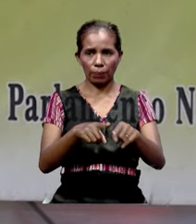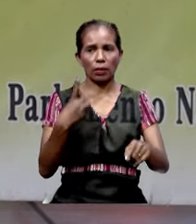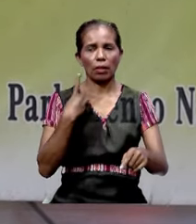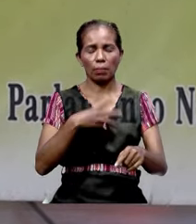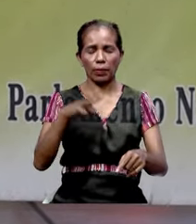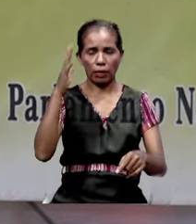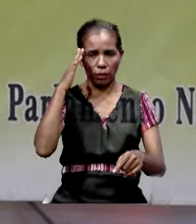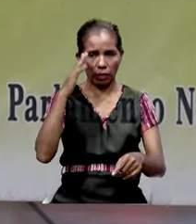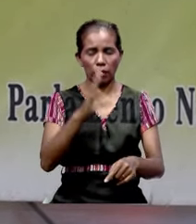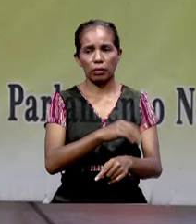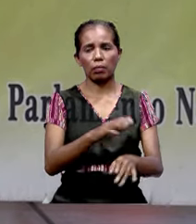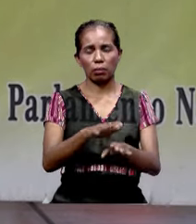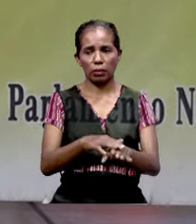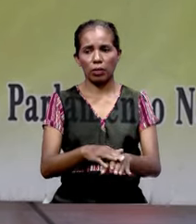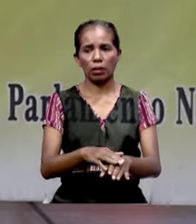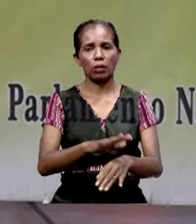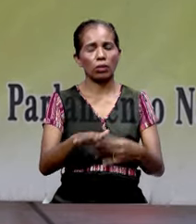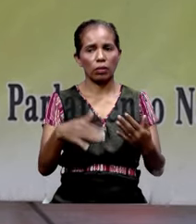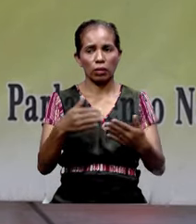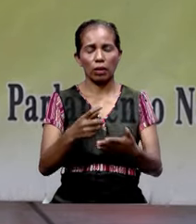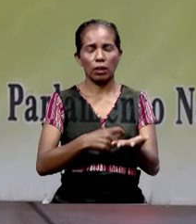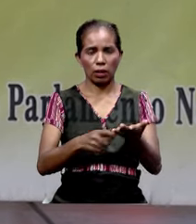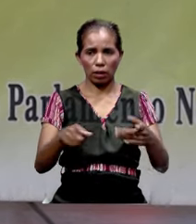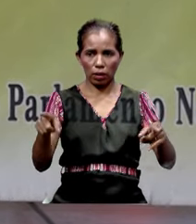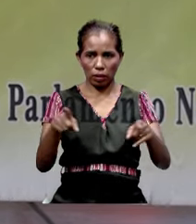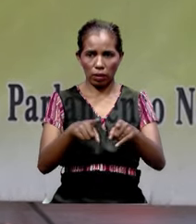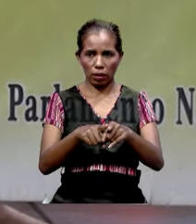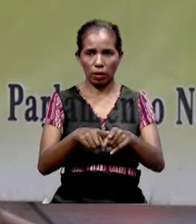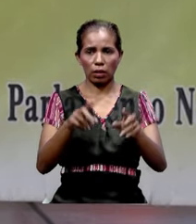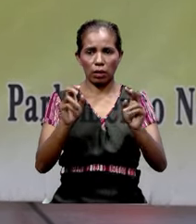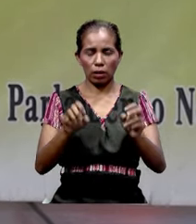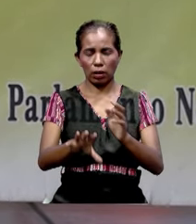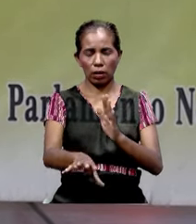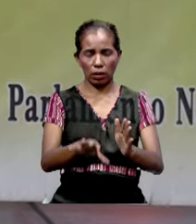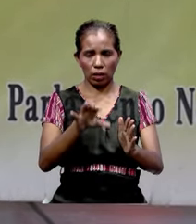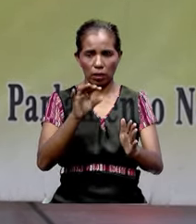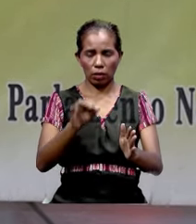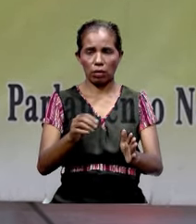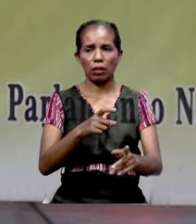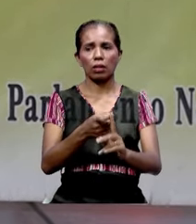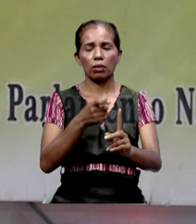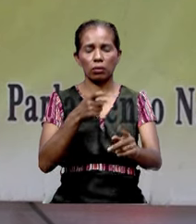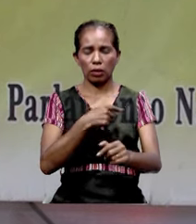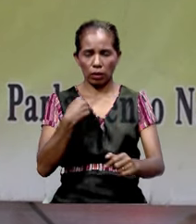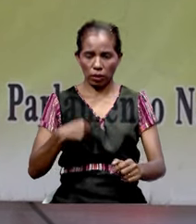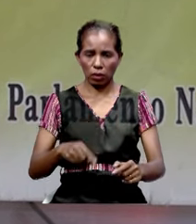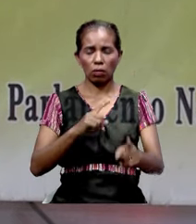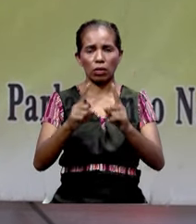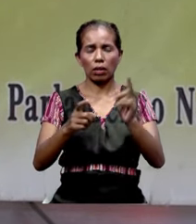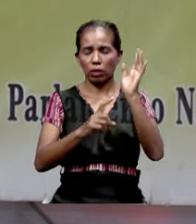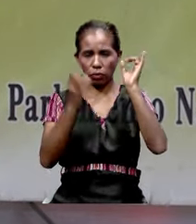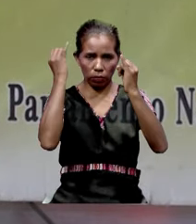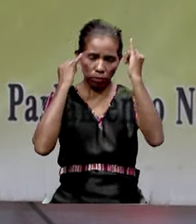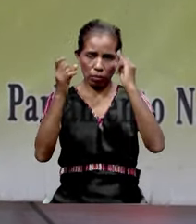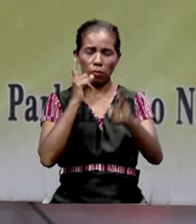né? Sempre por atenção. Mas boa, ser, né? Técnico, né? Tem que retar esclarecimento, você ser, para ver foi informação, né? Dia